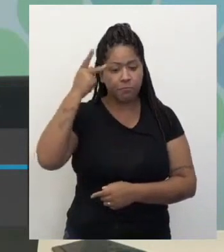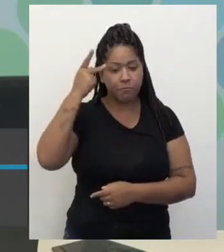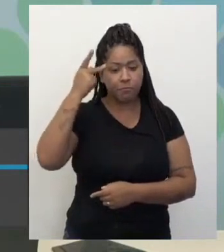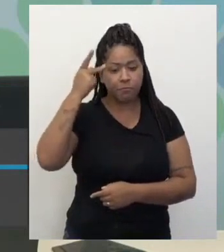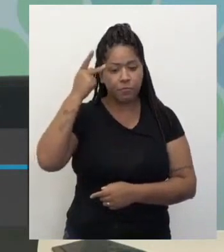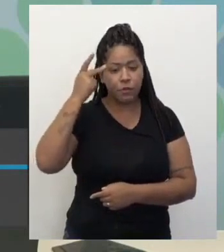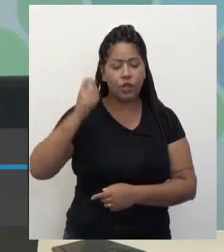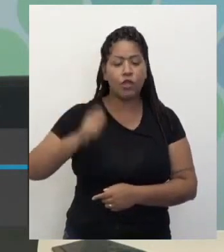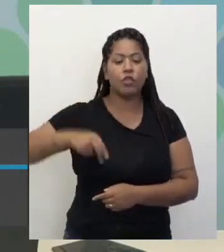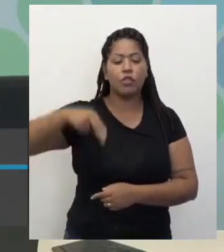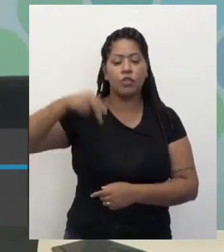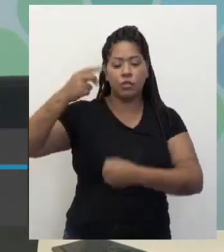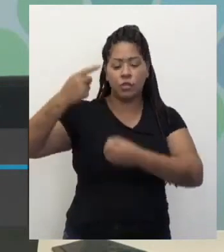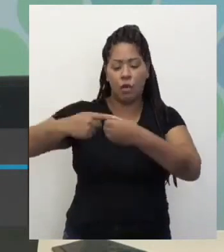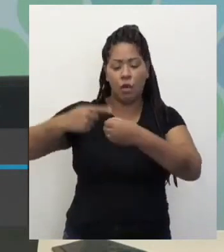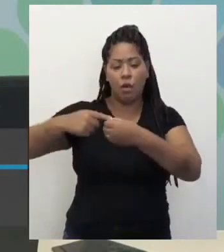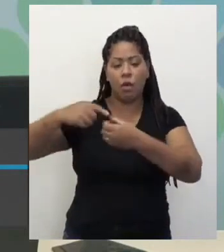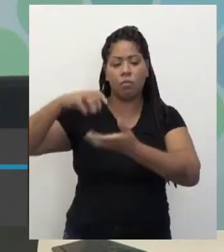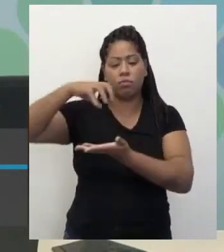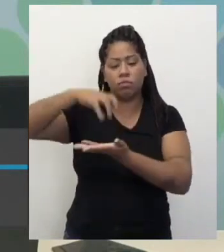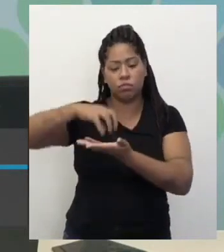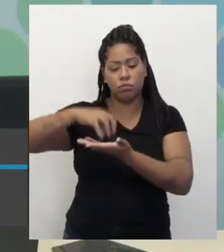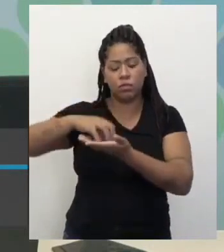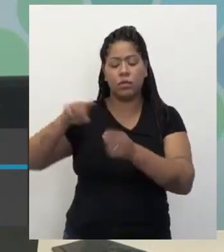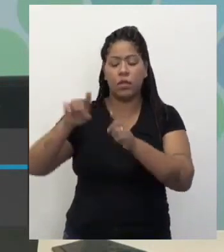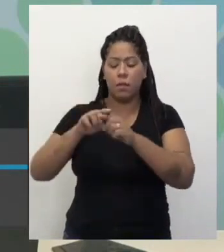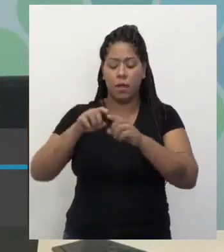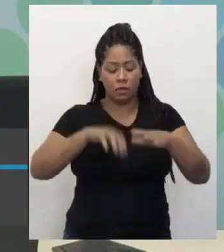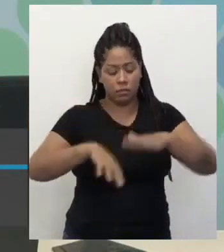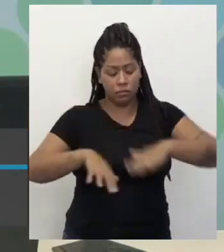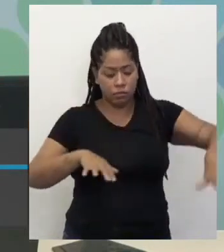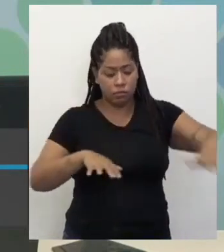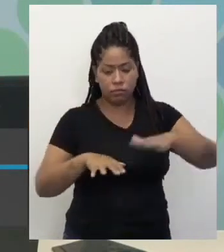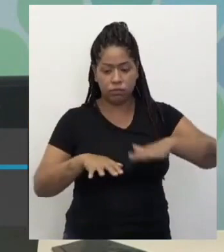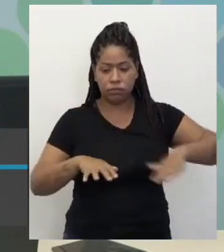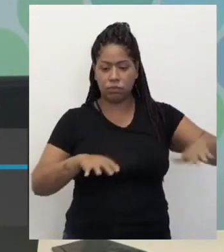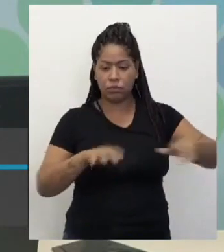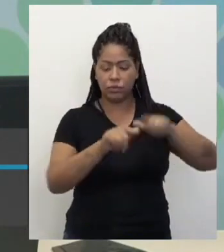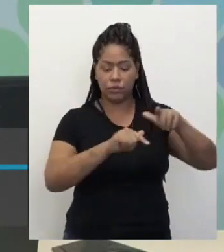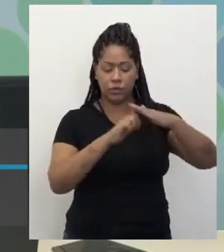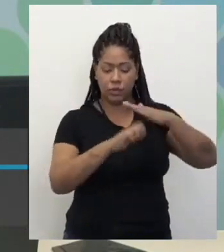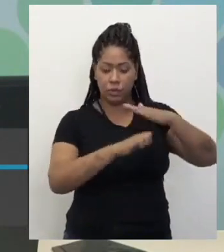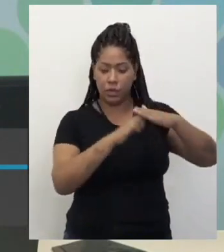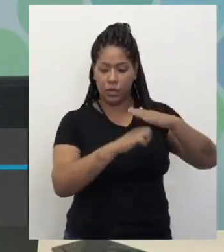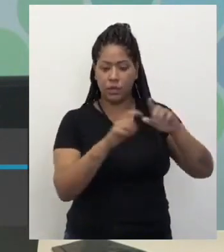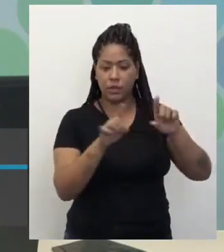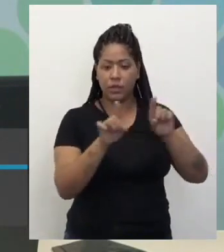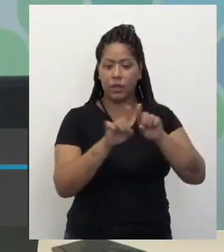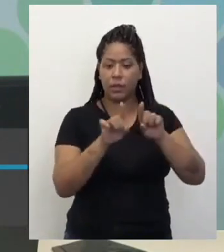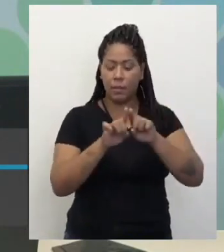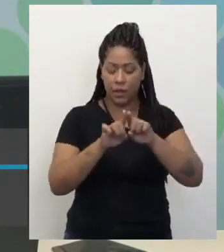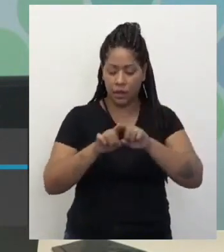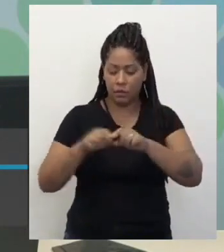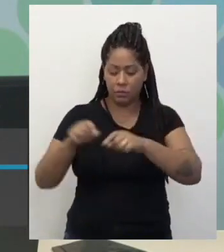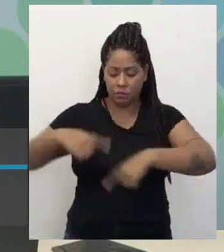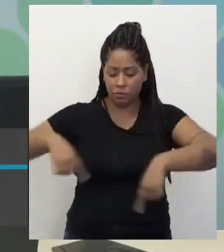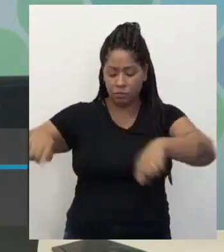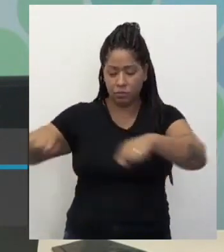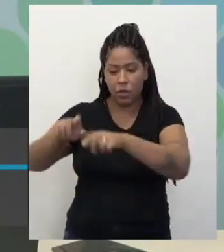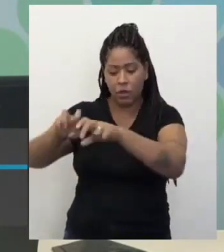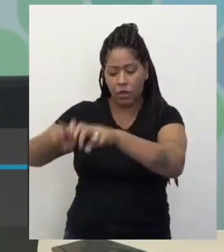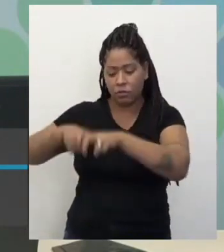zonas centrais, as áreas empresariais, temos as áreas residenciais, temos até áreas rurais. E